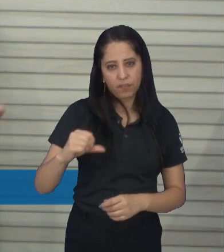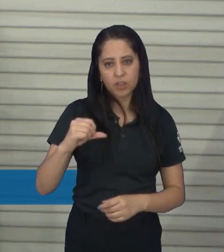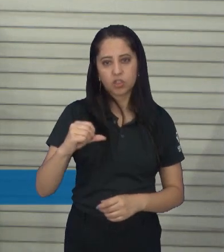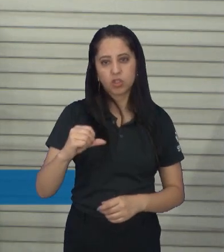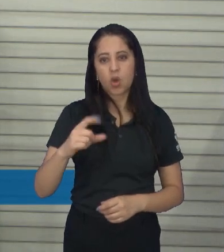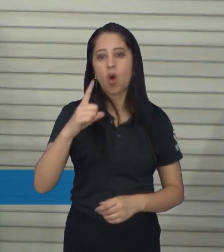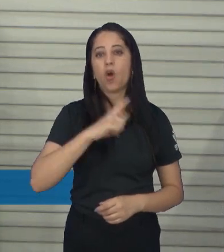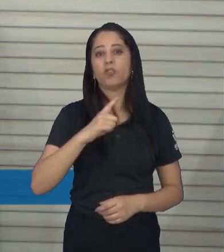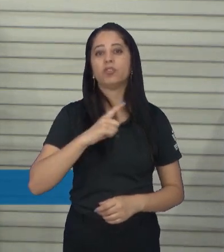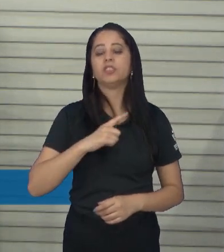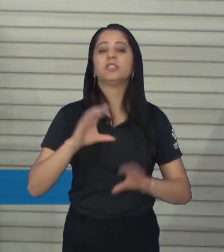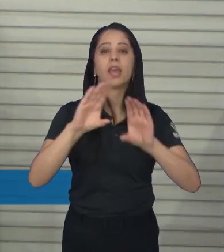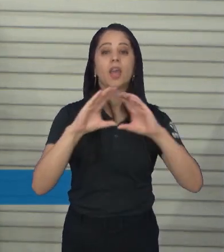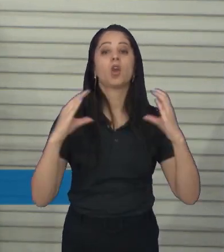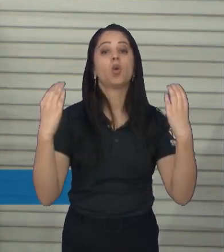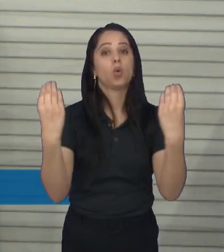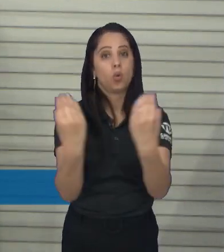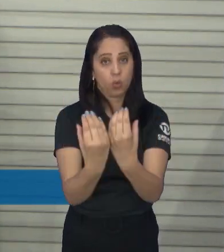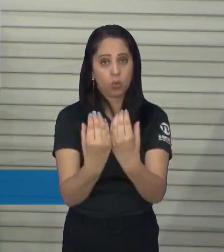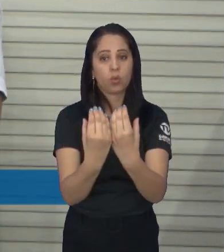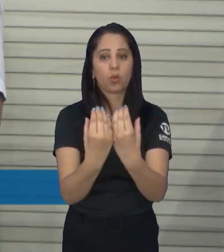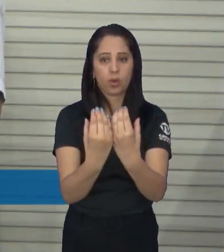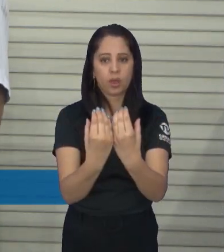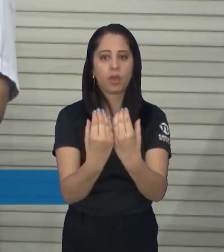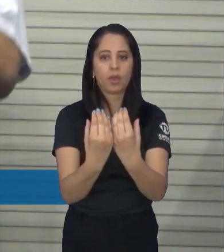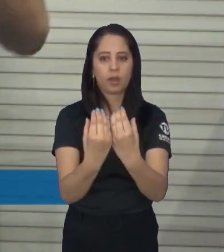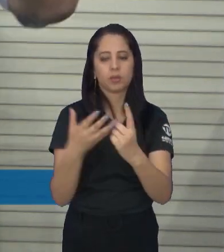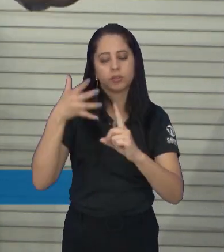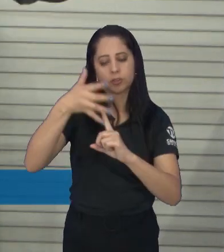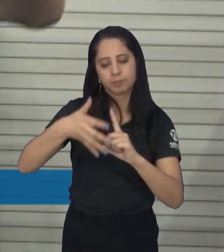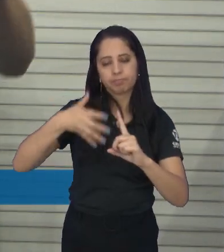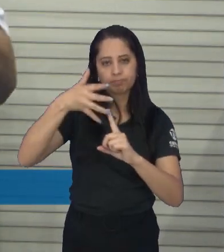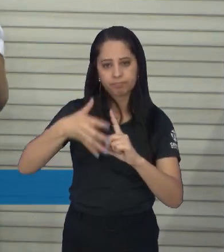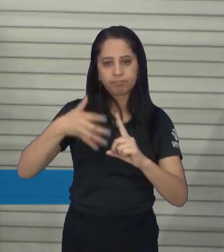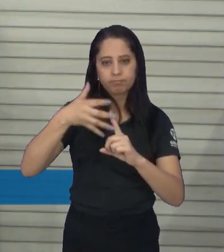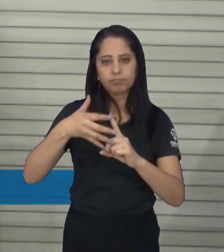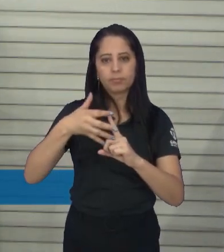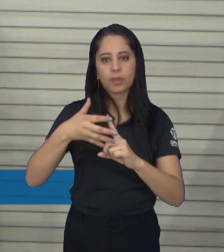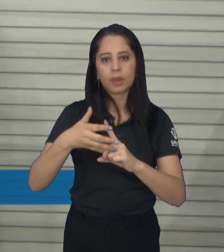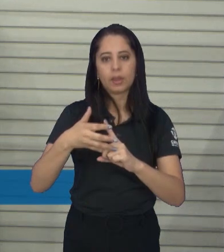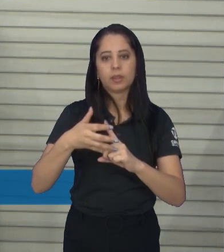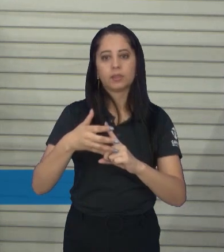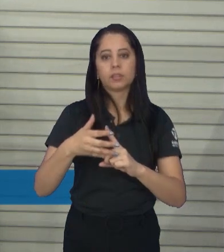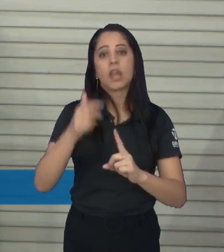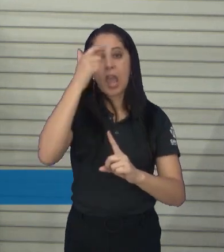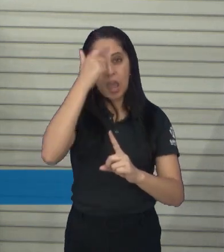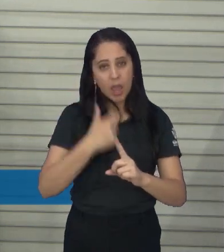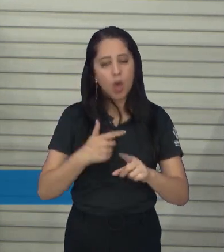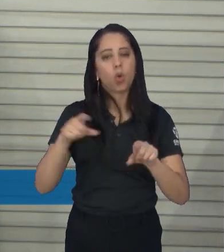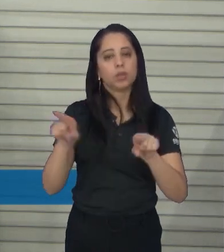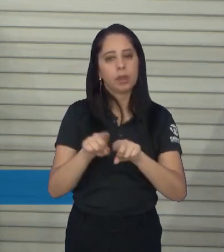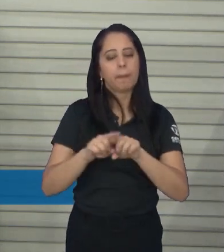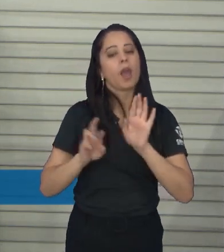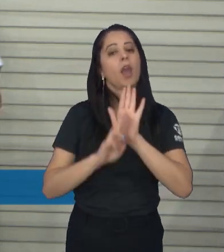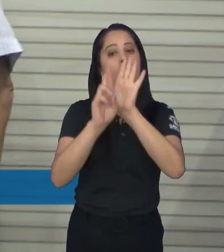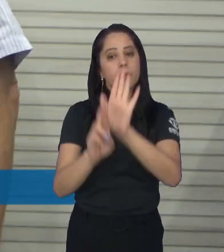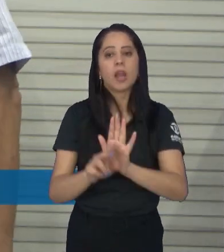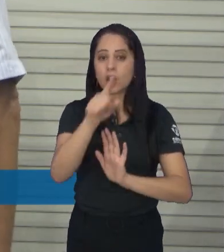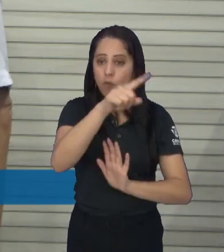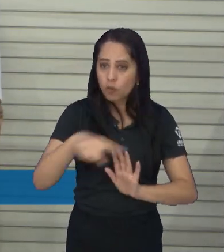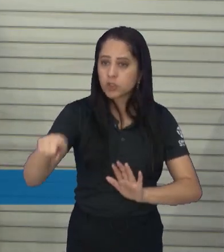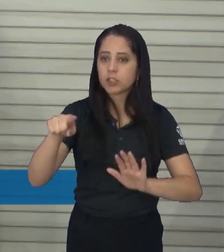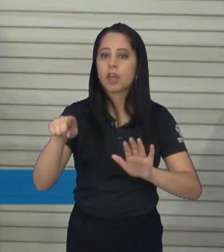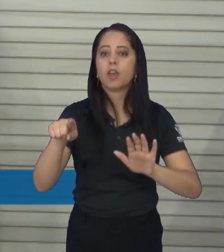ter um fórum aqui o segundo Fórum de regulações fundiária eu sou também delegado também lá vocês estão